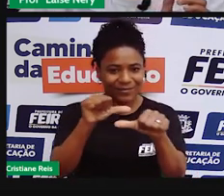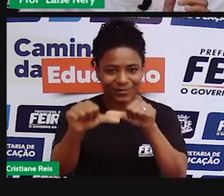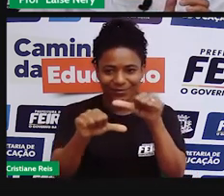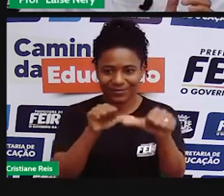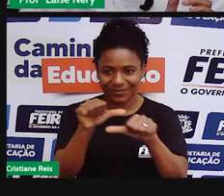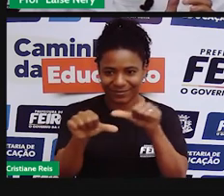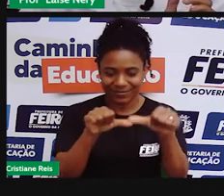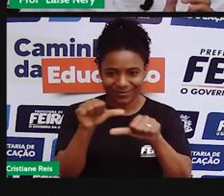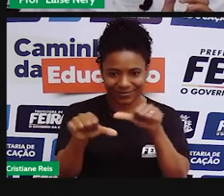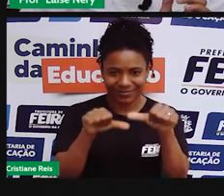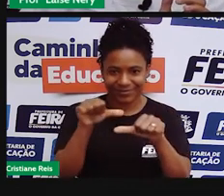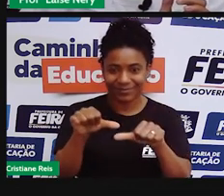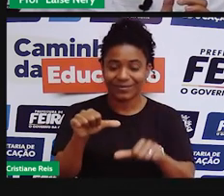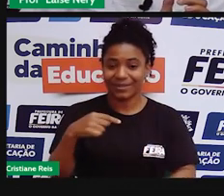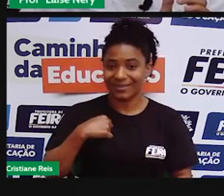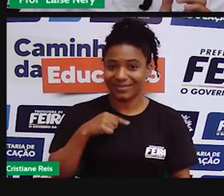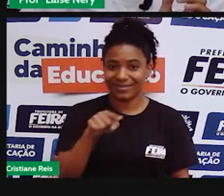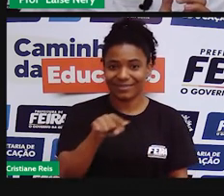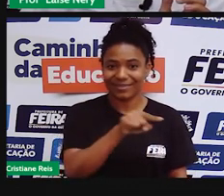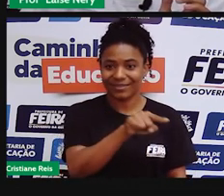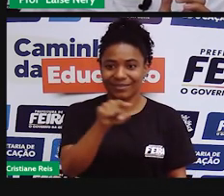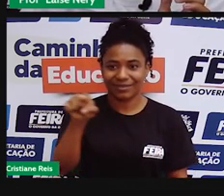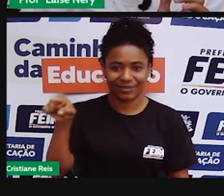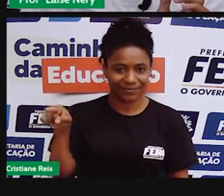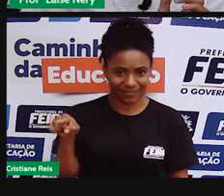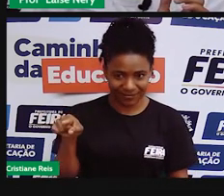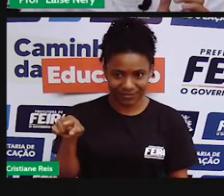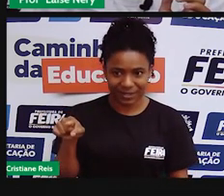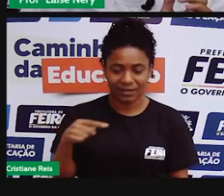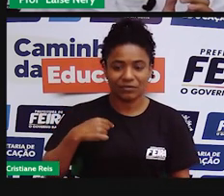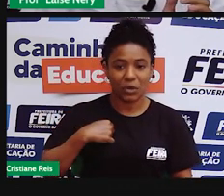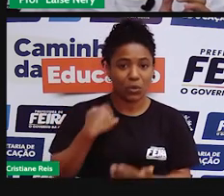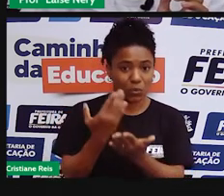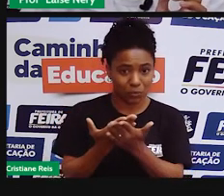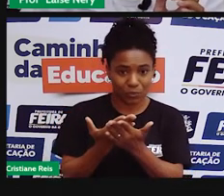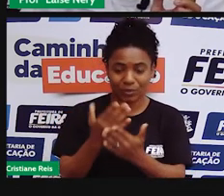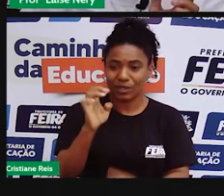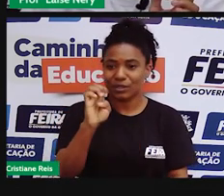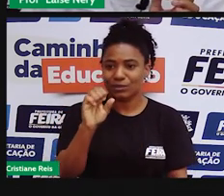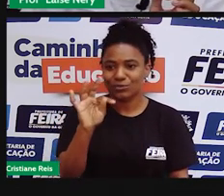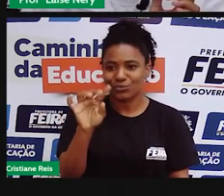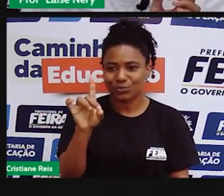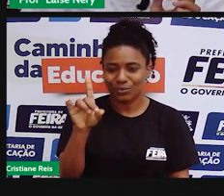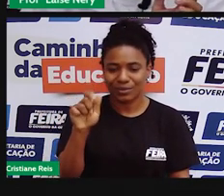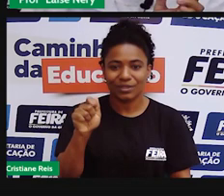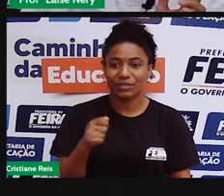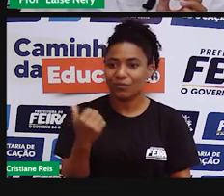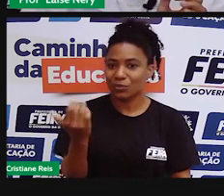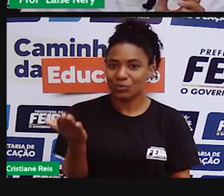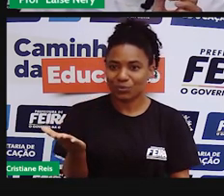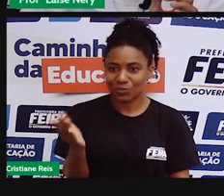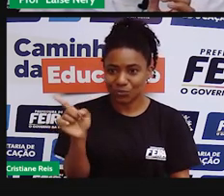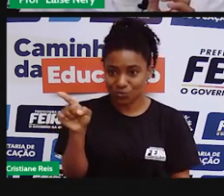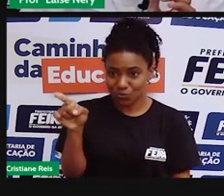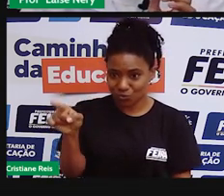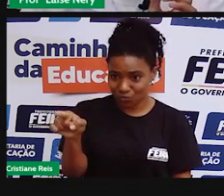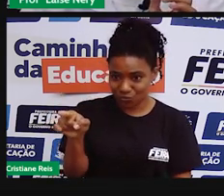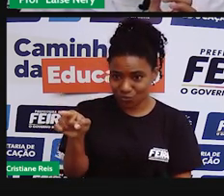ele passa estudo e foi eu fica estudo e futuro ele fica estudadas